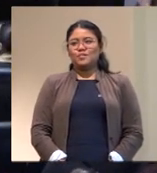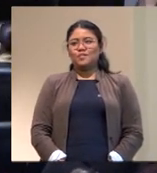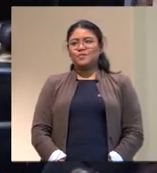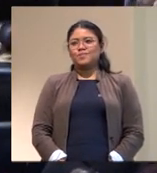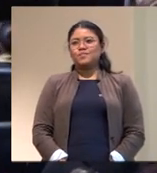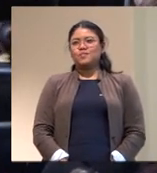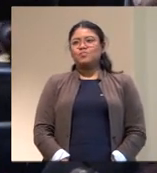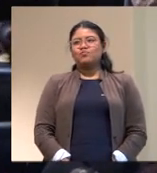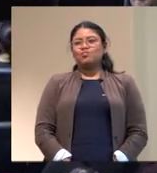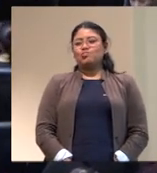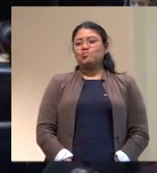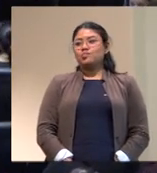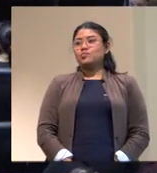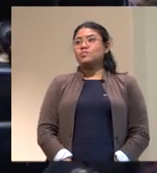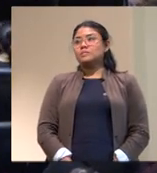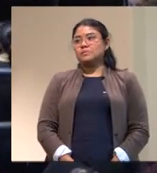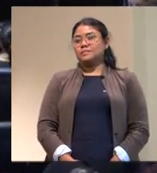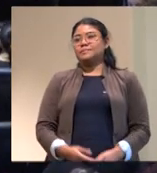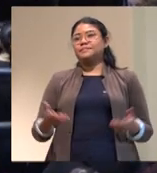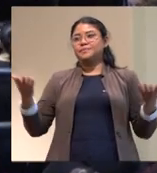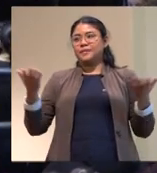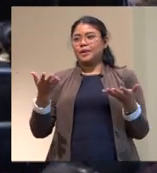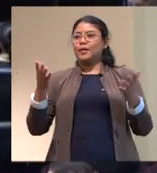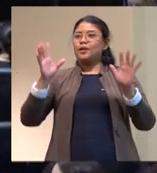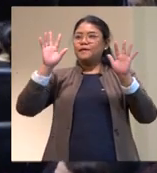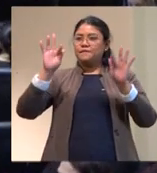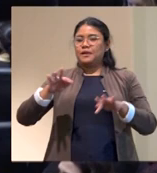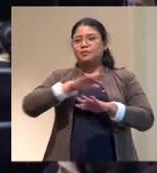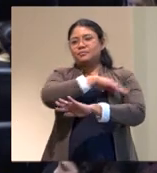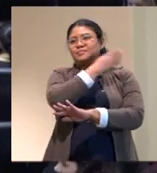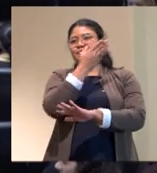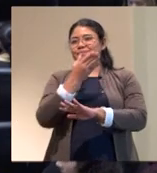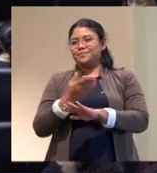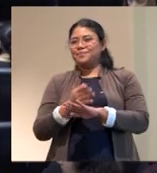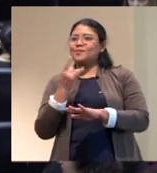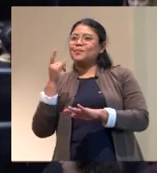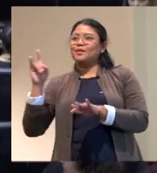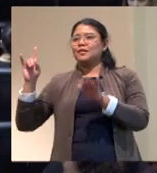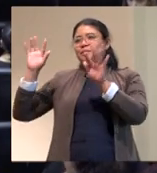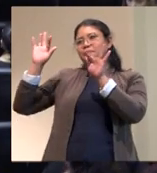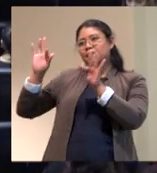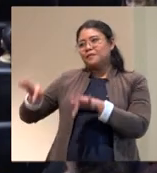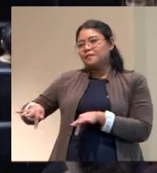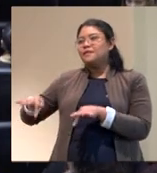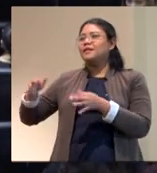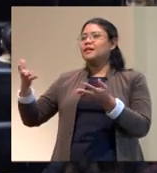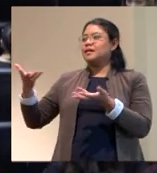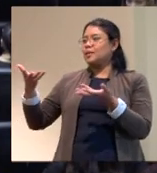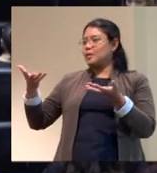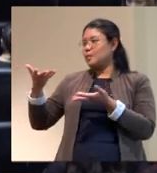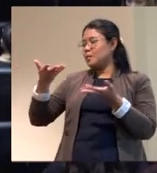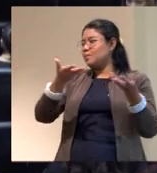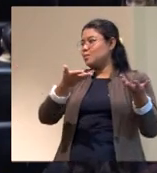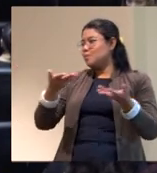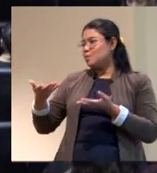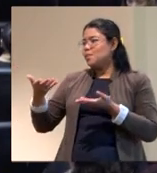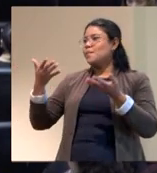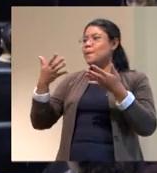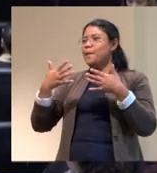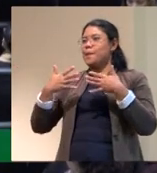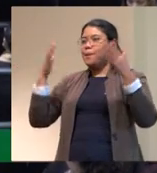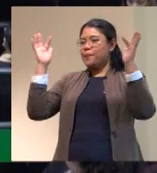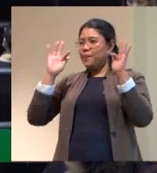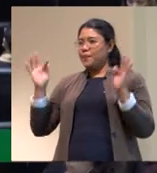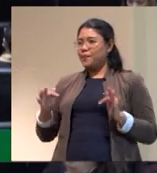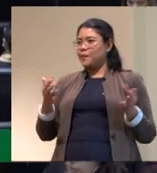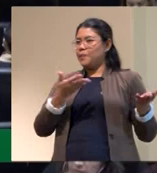Bom, então, para findar este dia extremamente rico de aprendizados, recebemos com imensa alegria e afeto